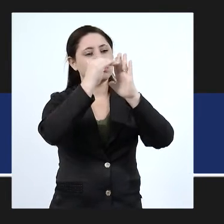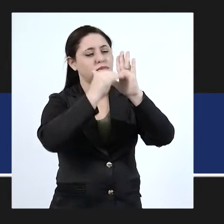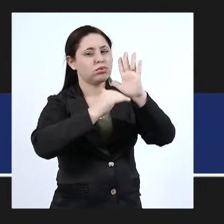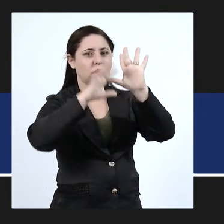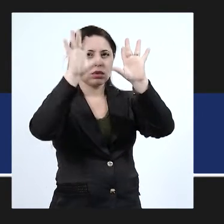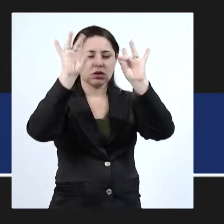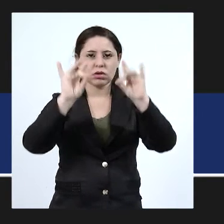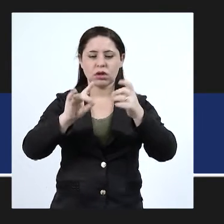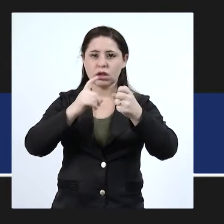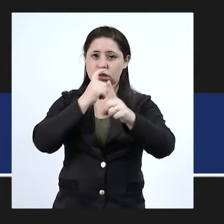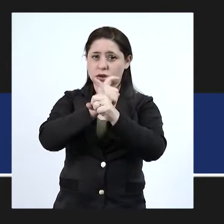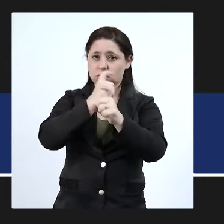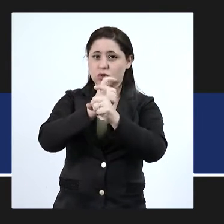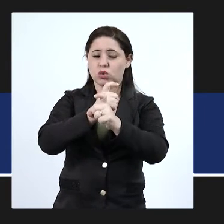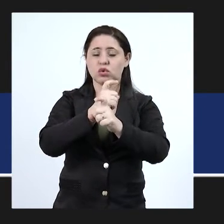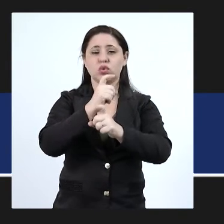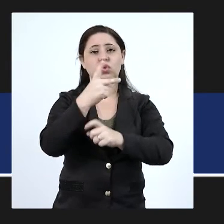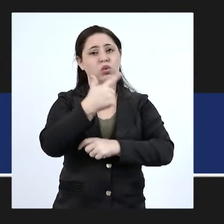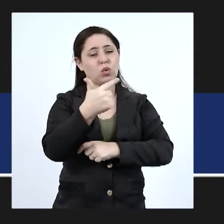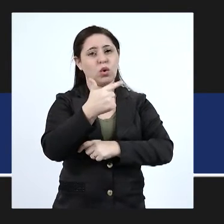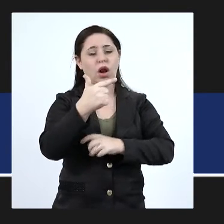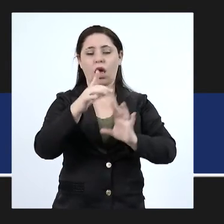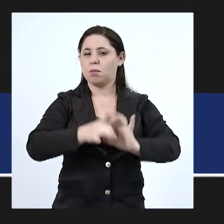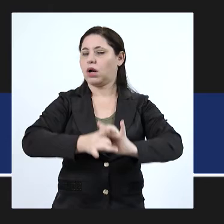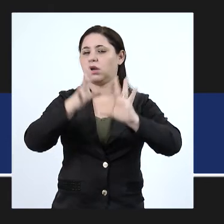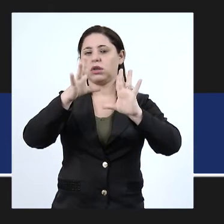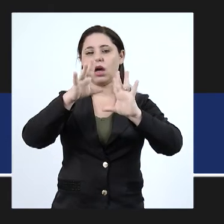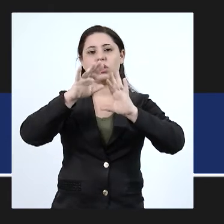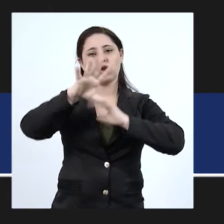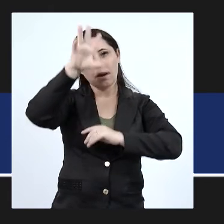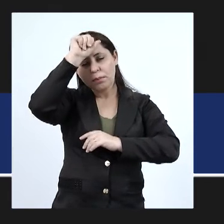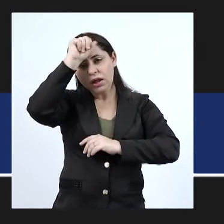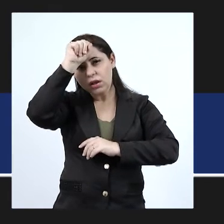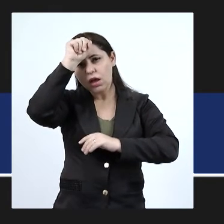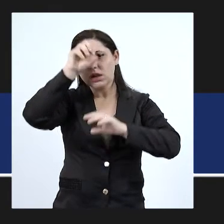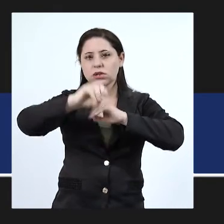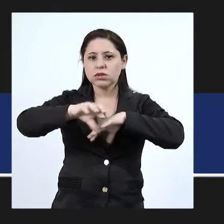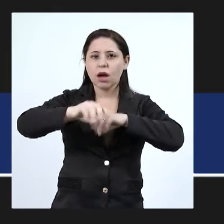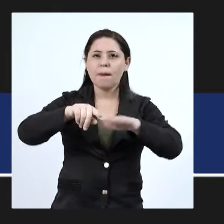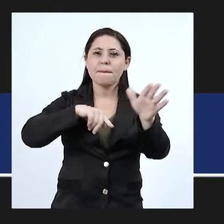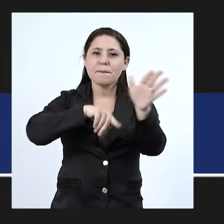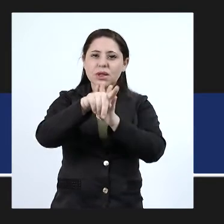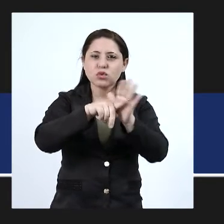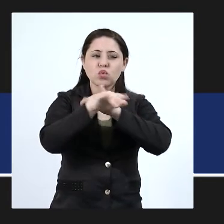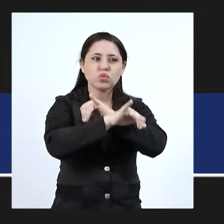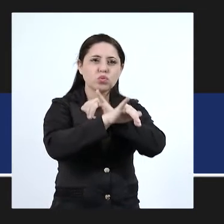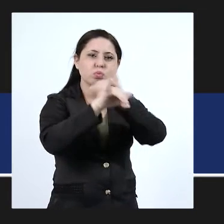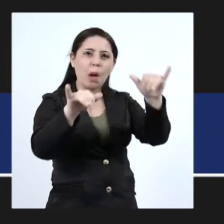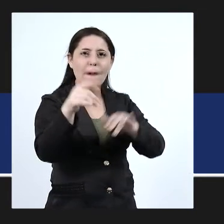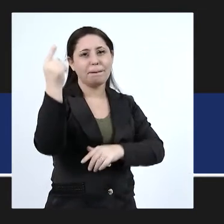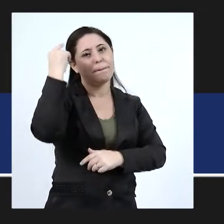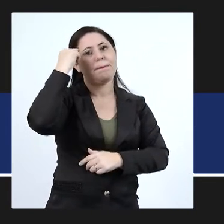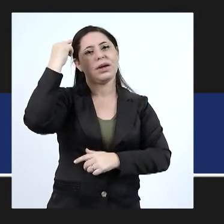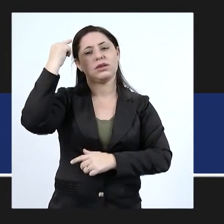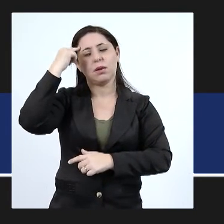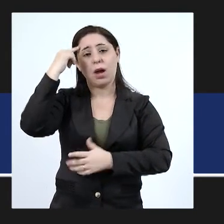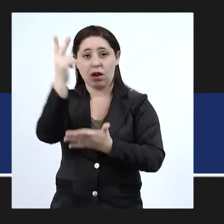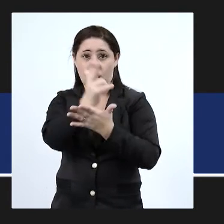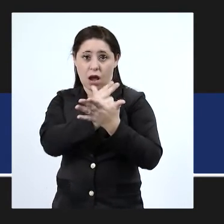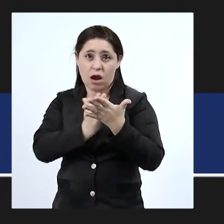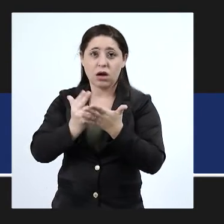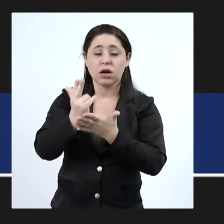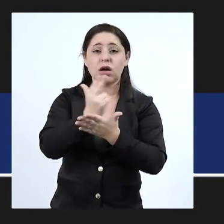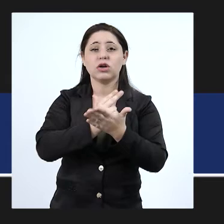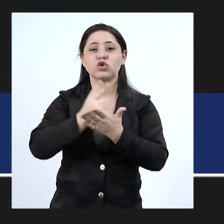base nos seguintes princípios. Inciso 2, liberdade de aprender, ensinar, pesquisar e divulgar